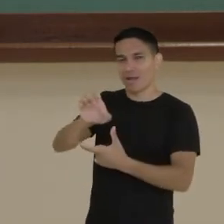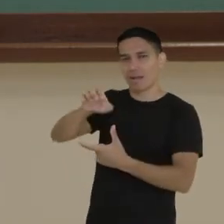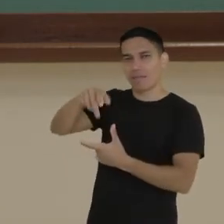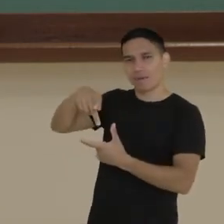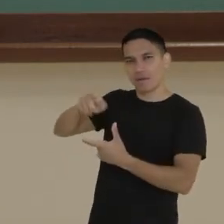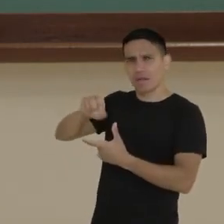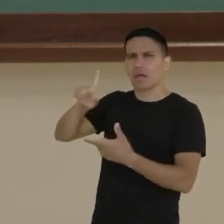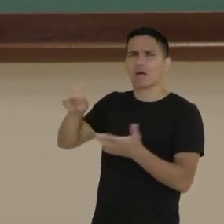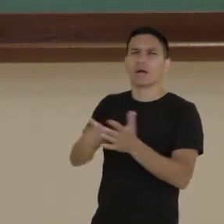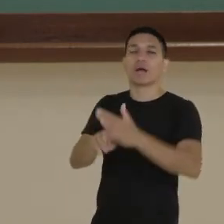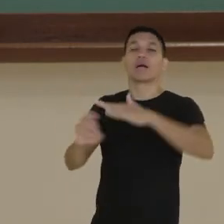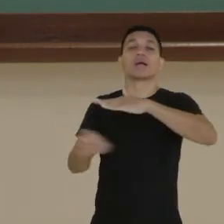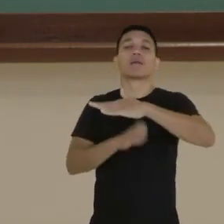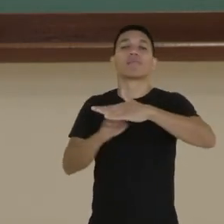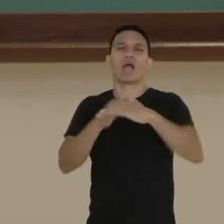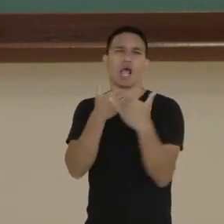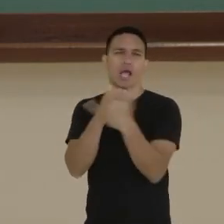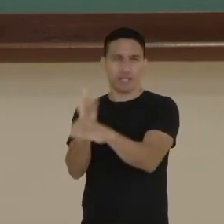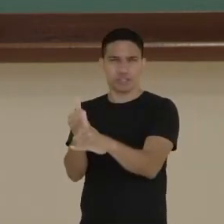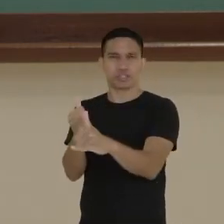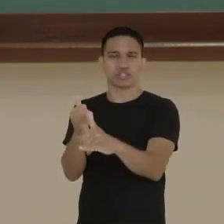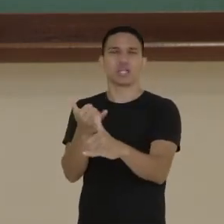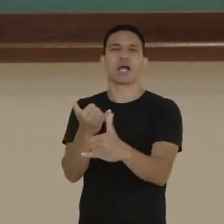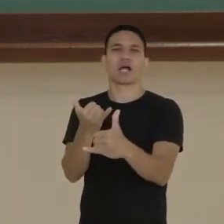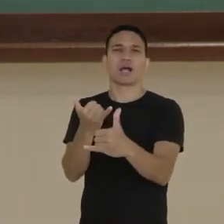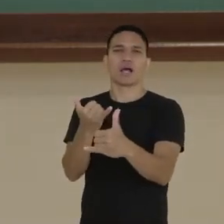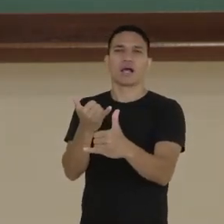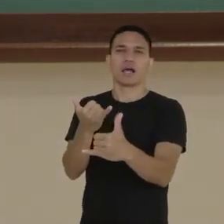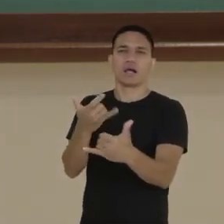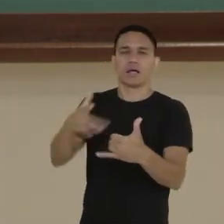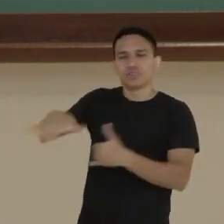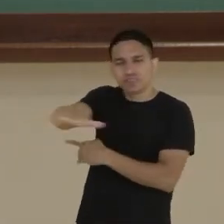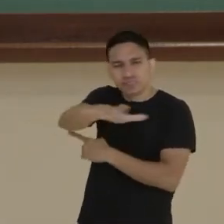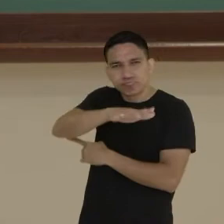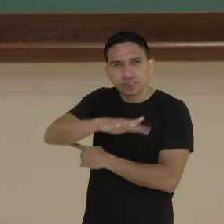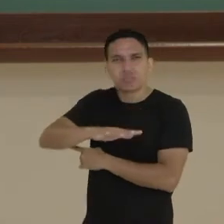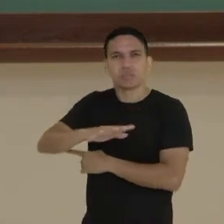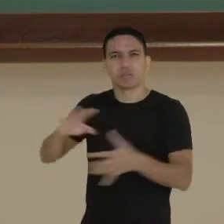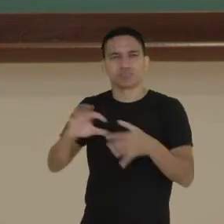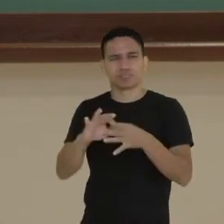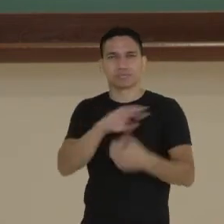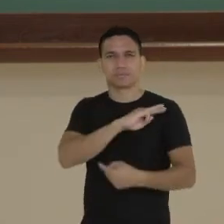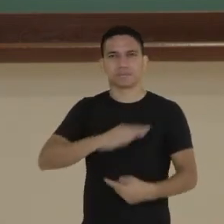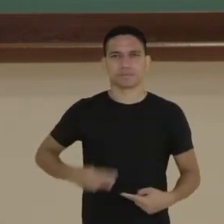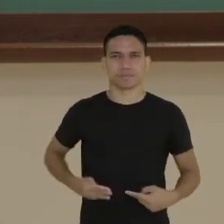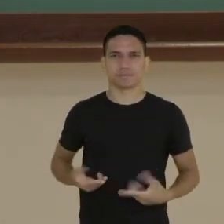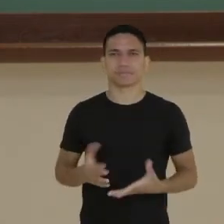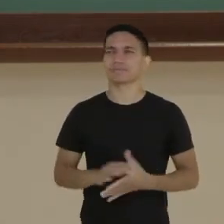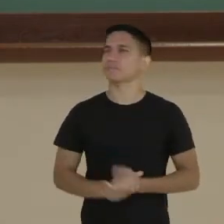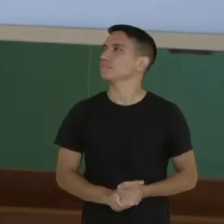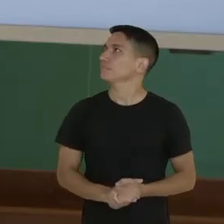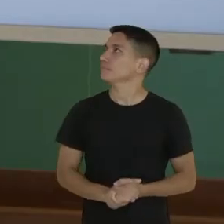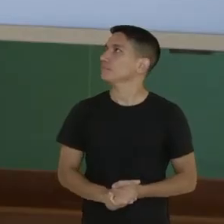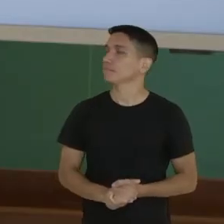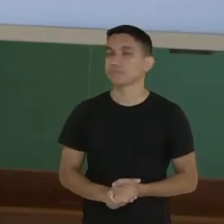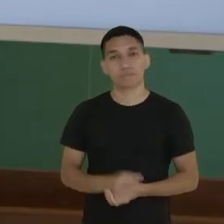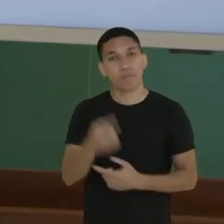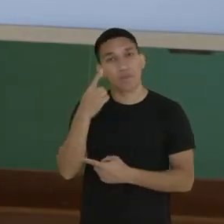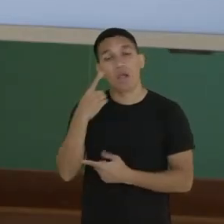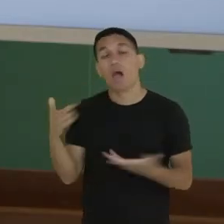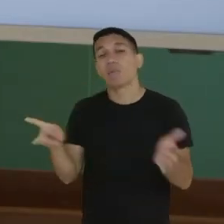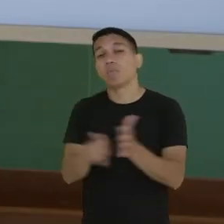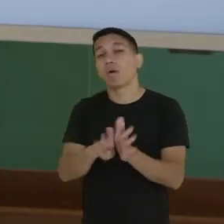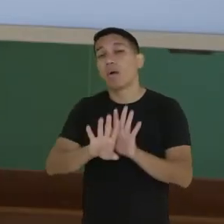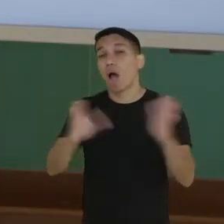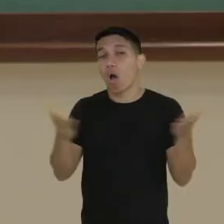Energéticas, ligado ao Ministério de Minas e Energia. Bem, vamos analisar agora a matriz energética